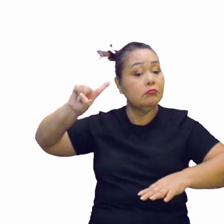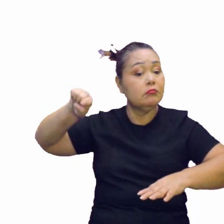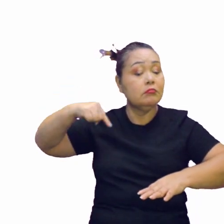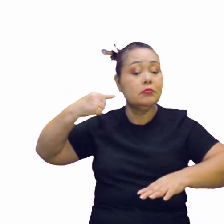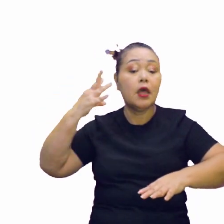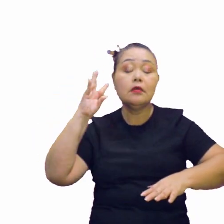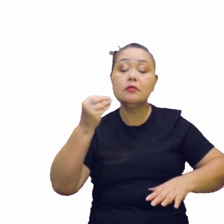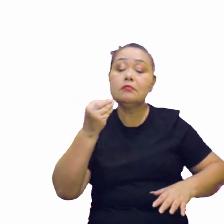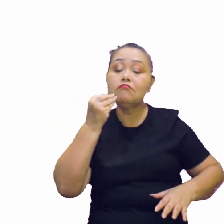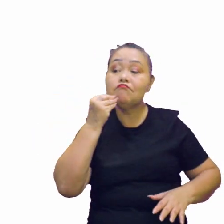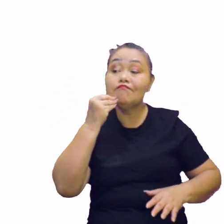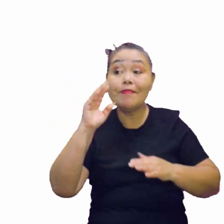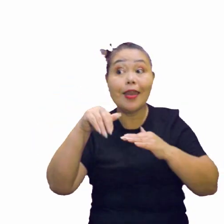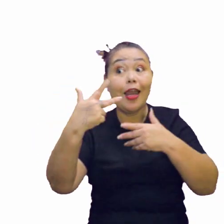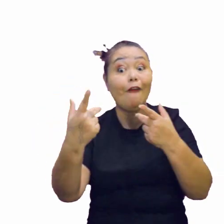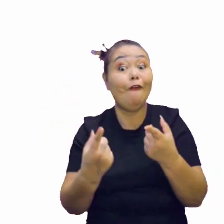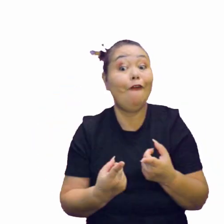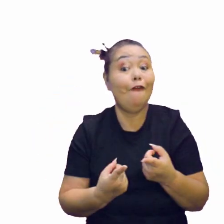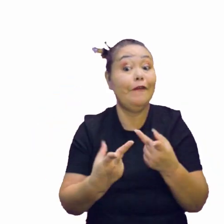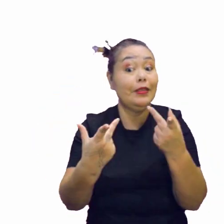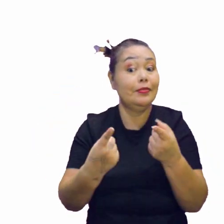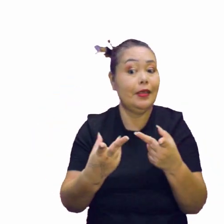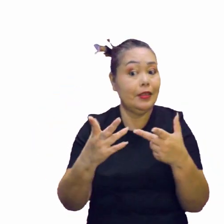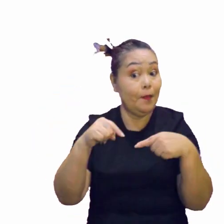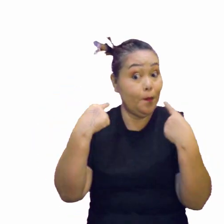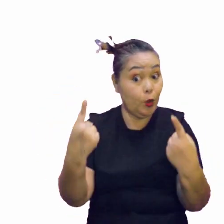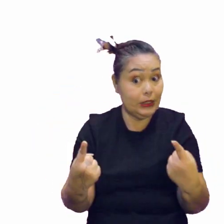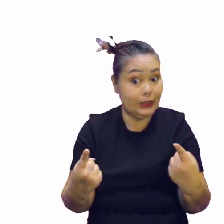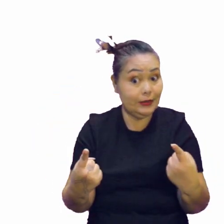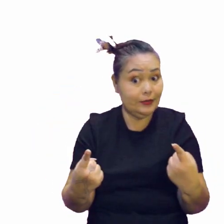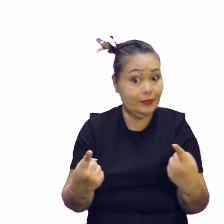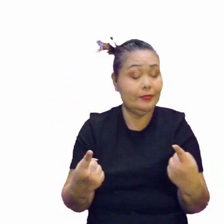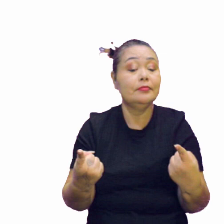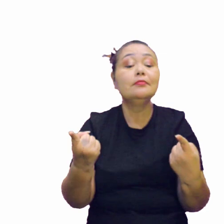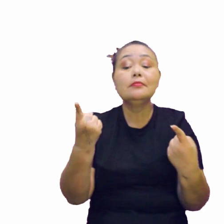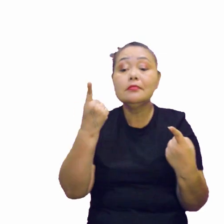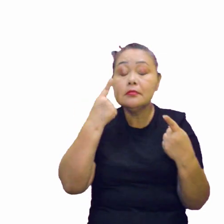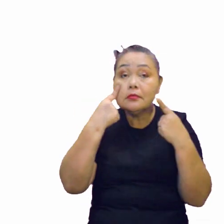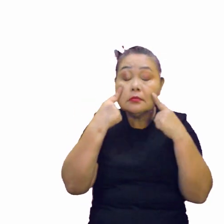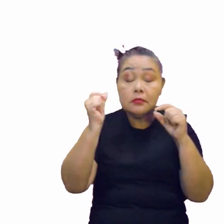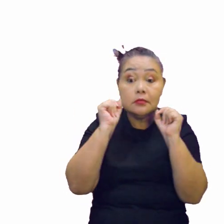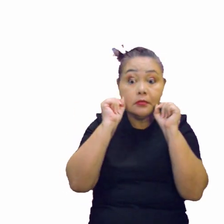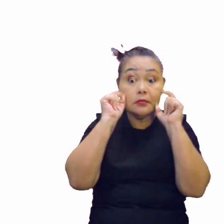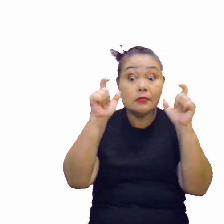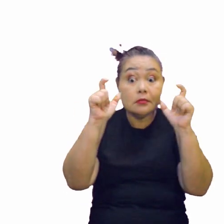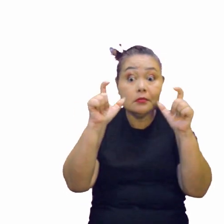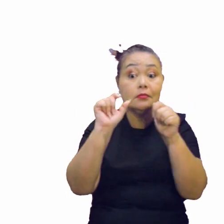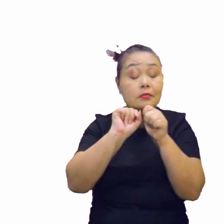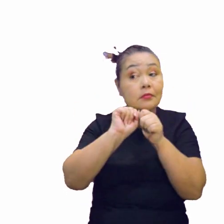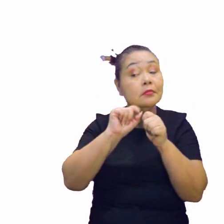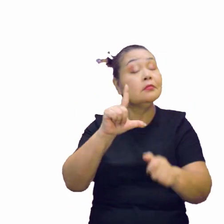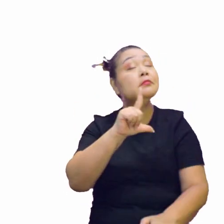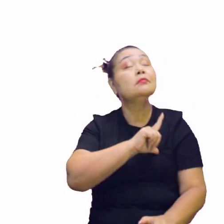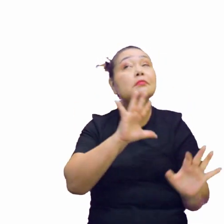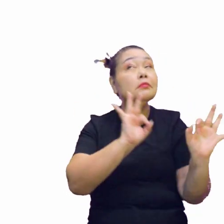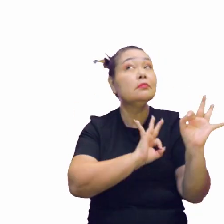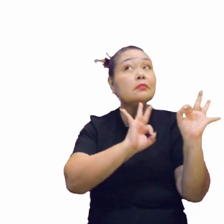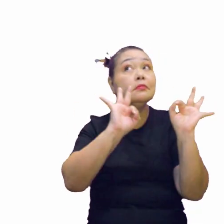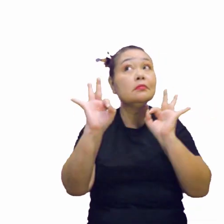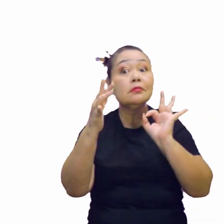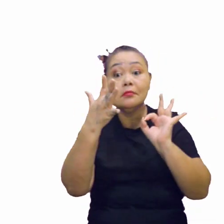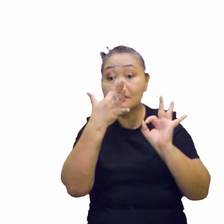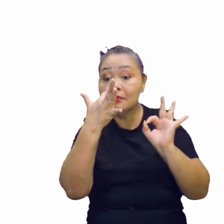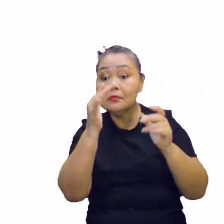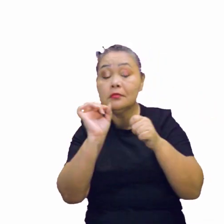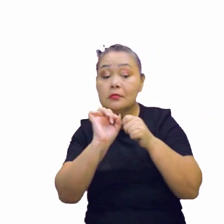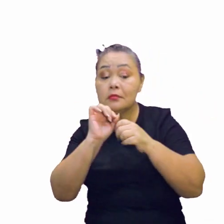oportunidades de mercado. Temos que ficar atentos, temos que observar e garantir com